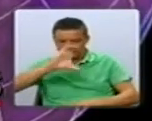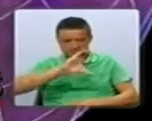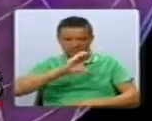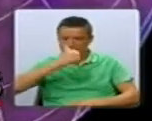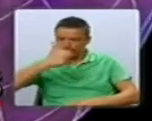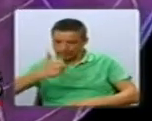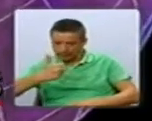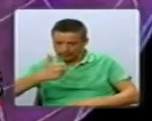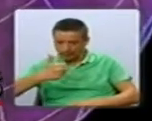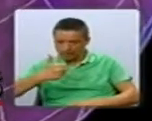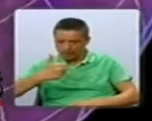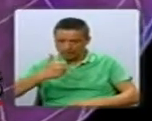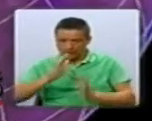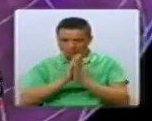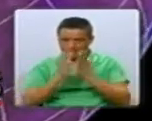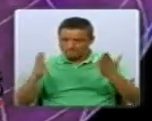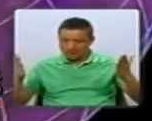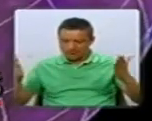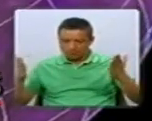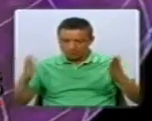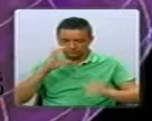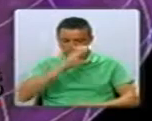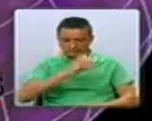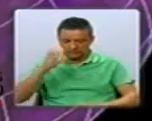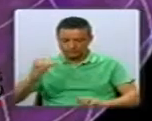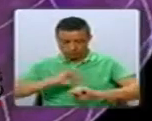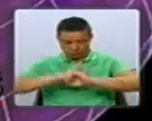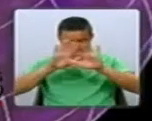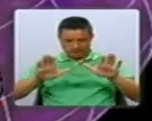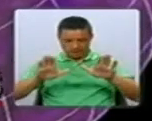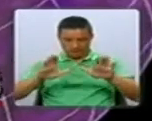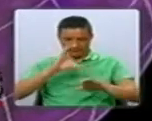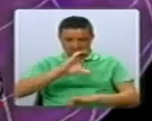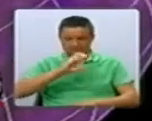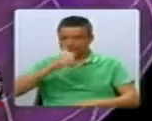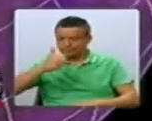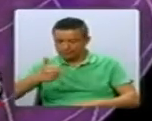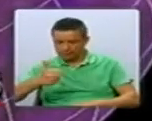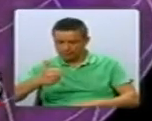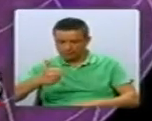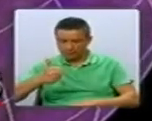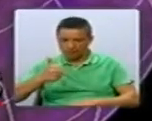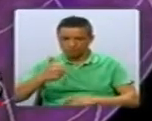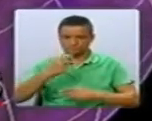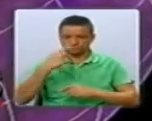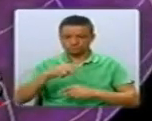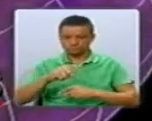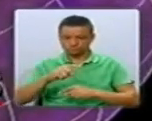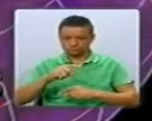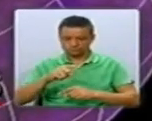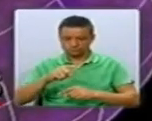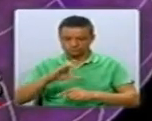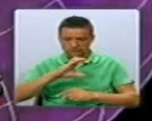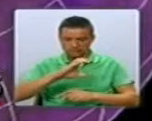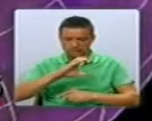é bem um mapa para o tesouro, bom, é para um tesouro científico, claramente. E aquele CB corresponde às crateras de Compton